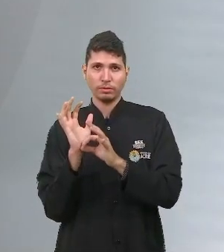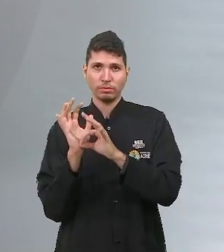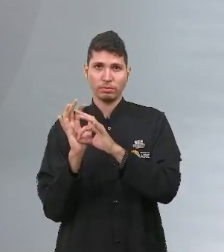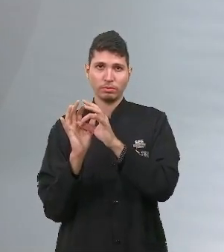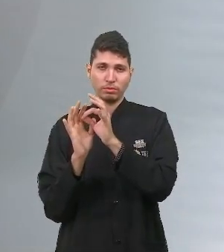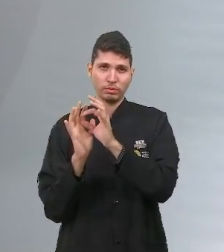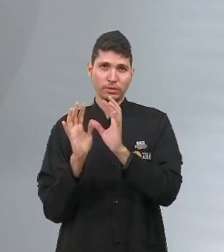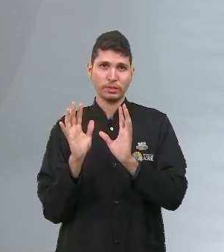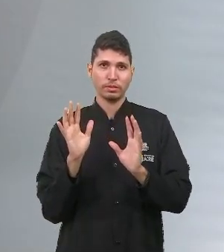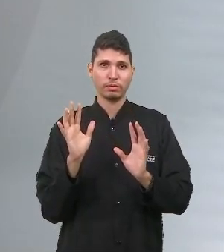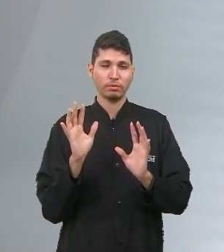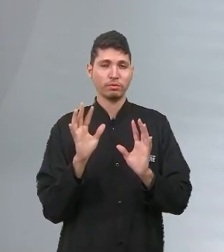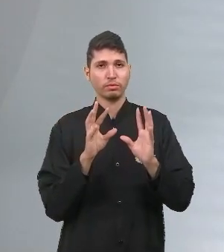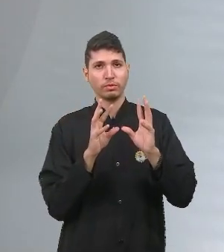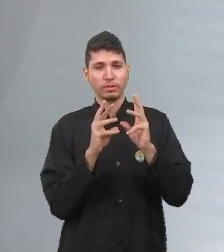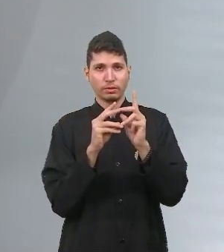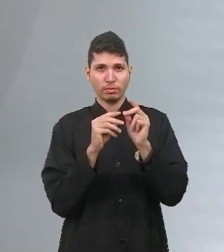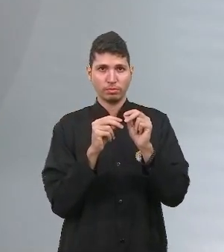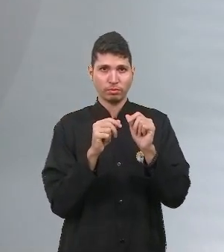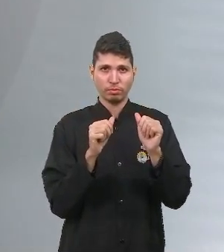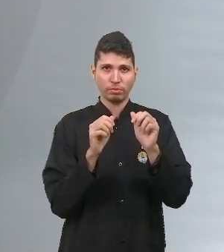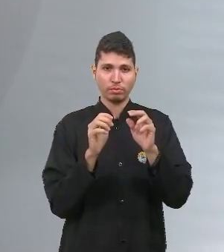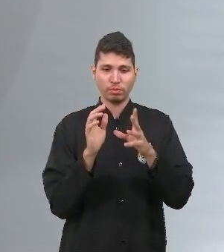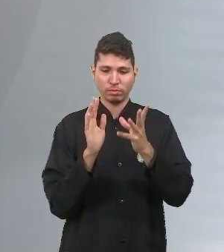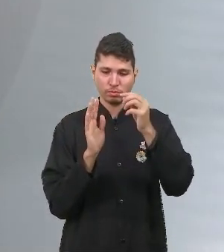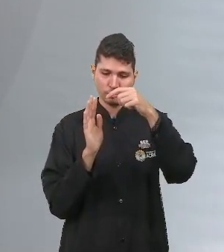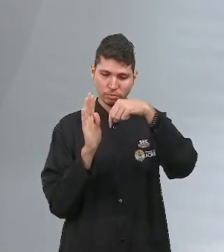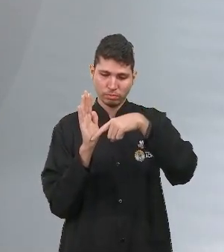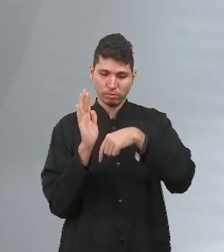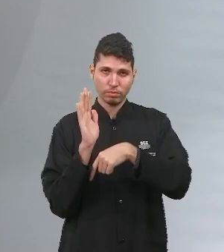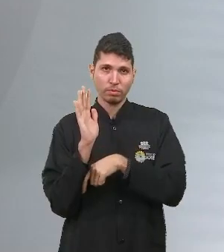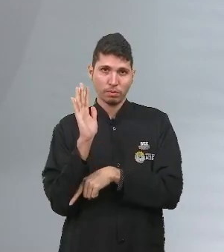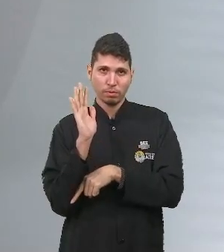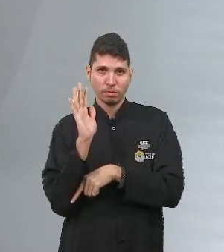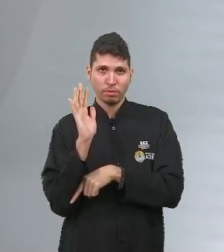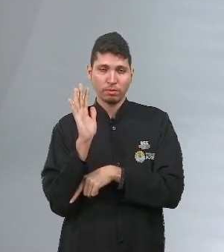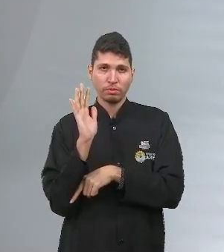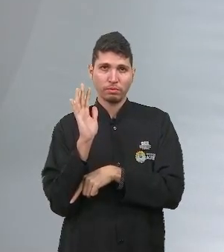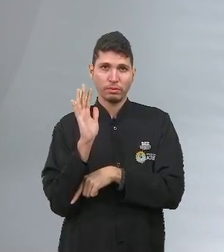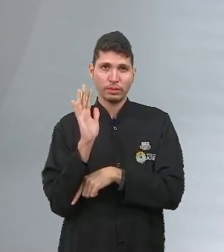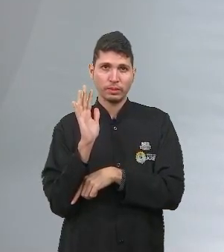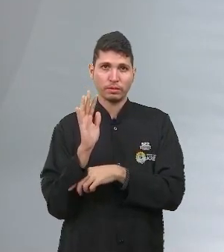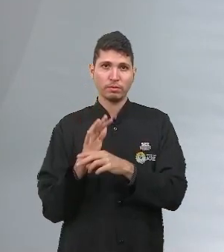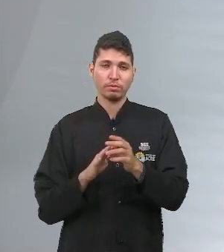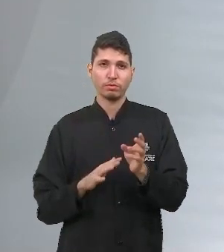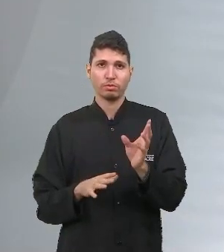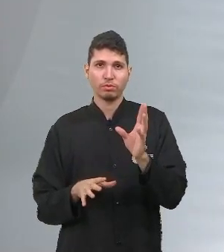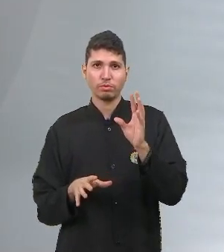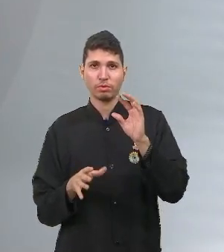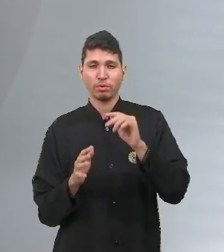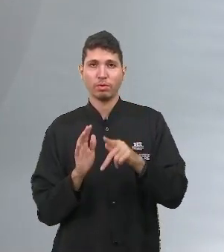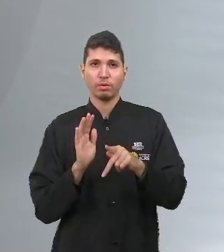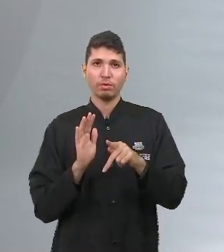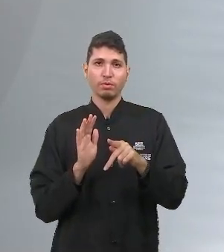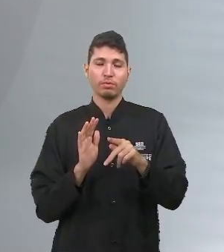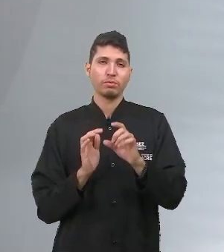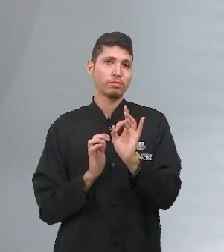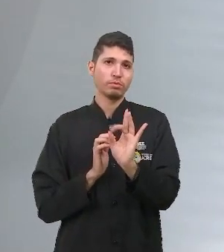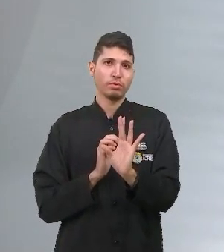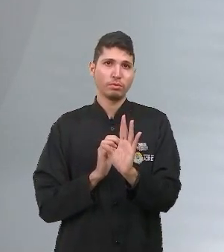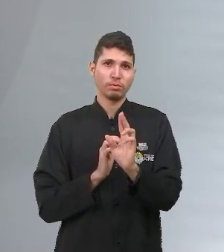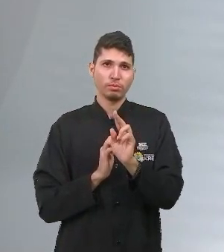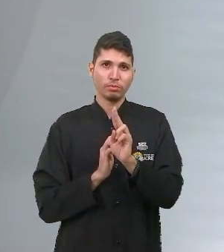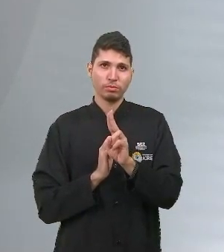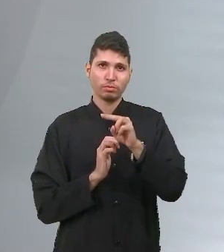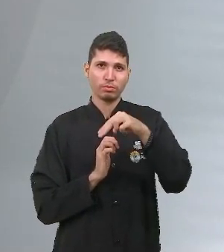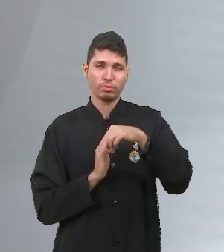digere celulose, ou só quem produz enzimas para digerir celulose, são seres unicelulares. Por exemplo,